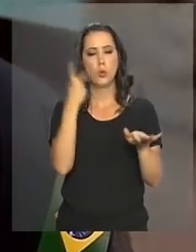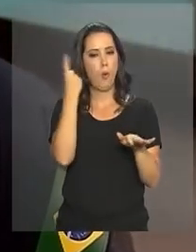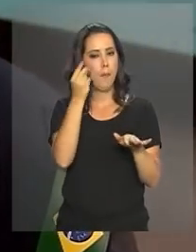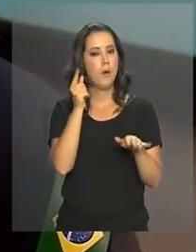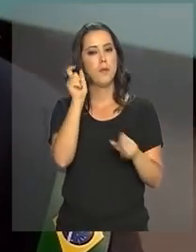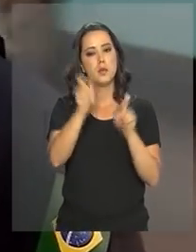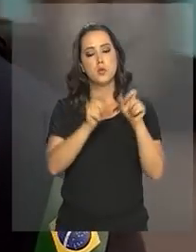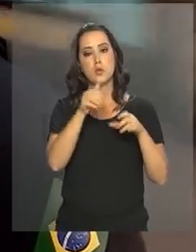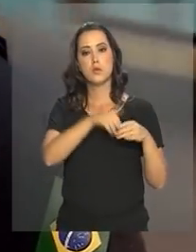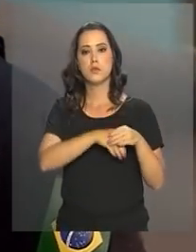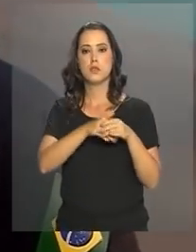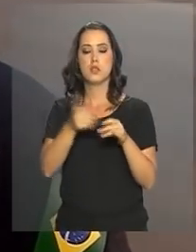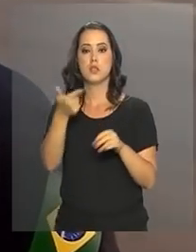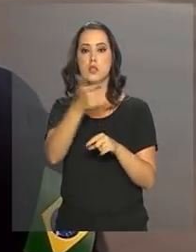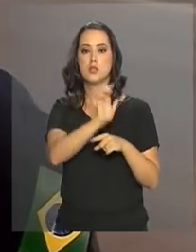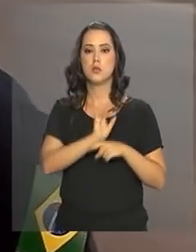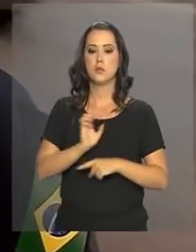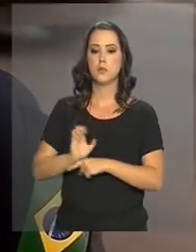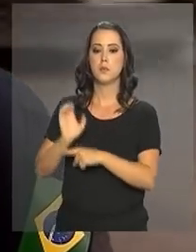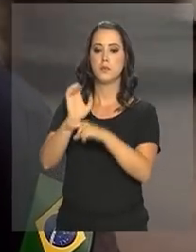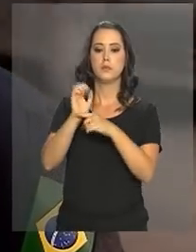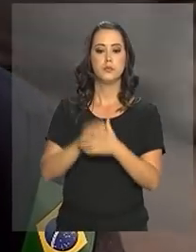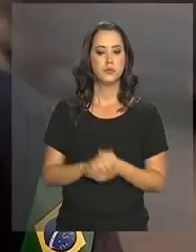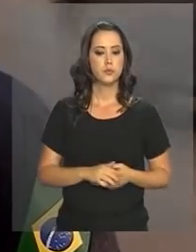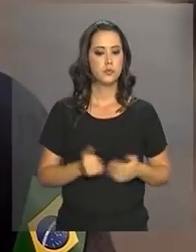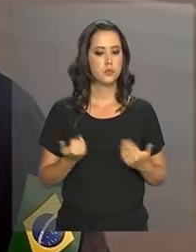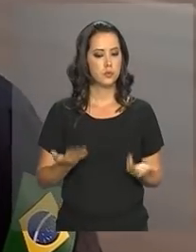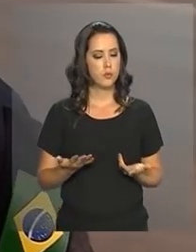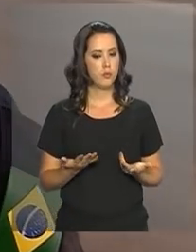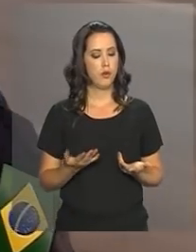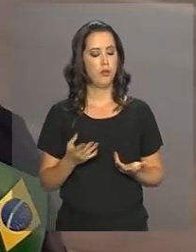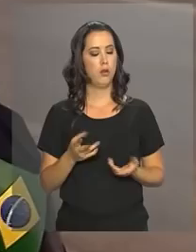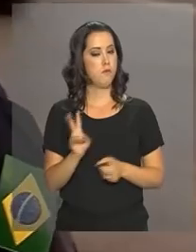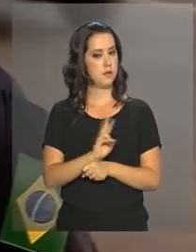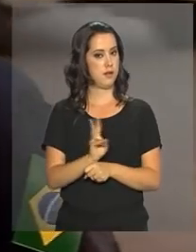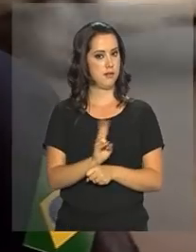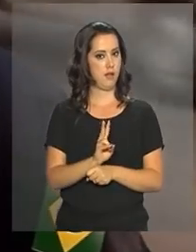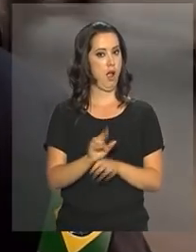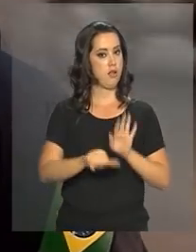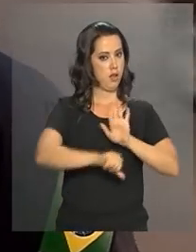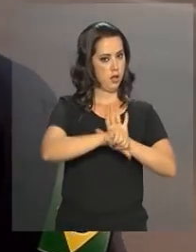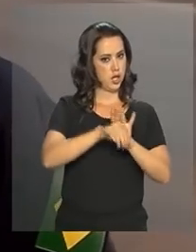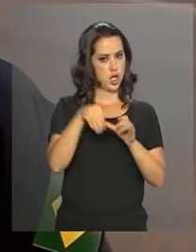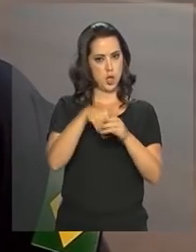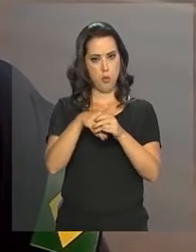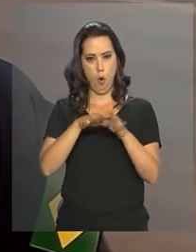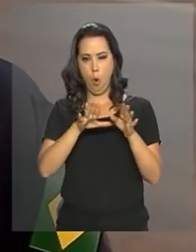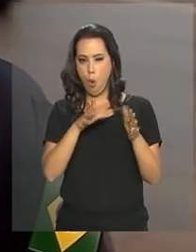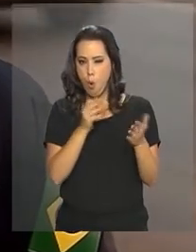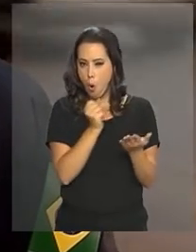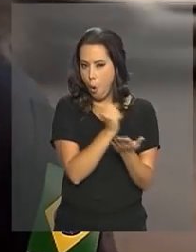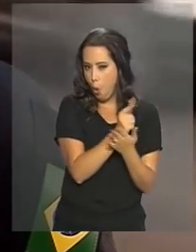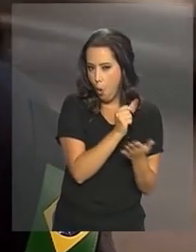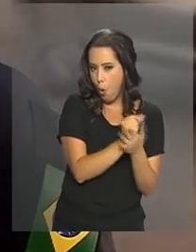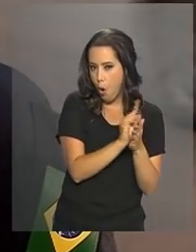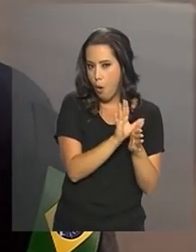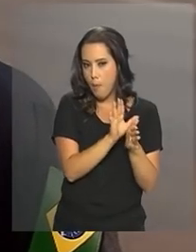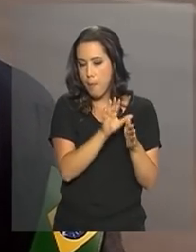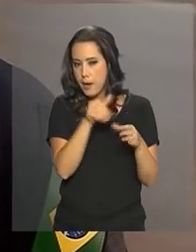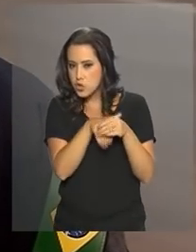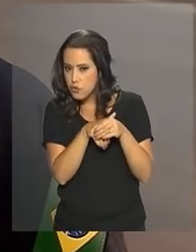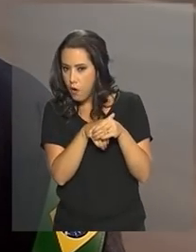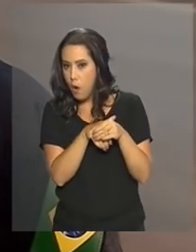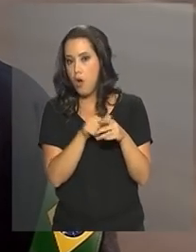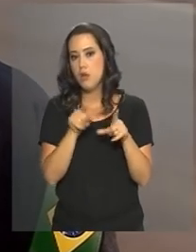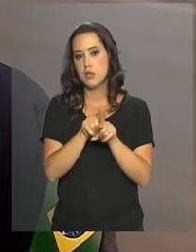eleitores votarem em outros estados. Além de fiscalizar aí crimes eleitorais, né, como compra de voto, também vai